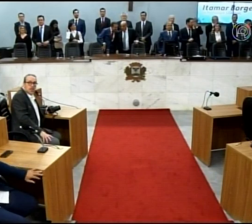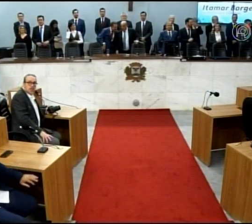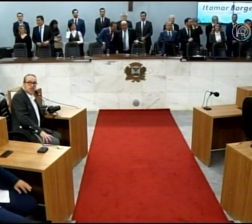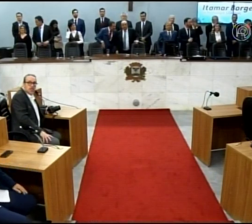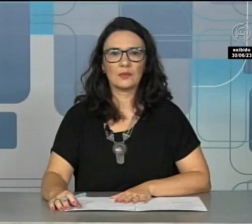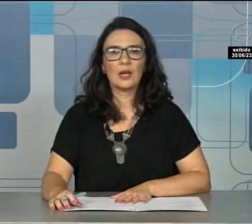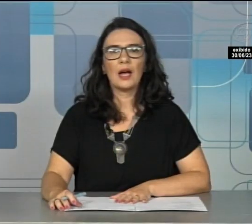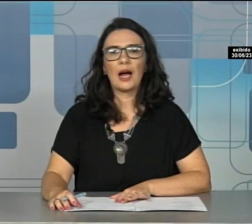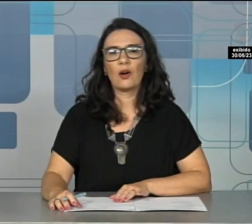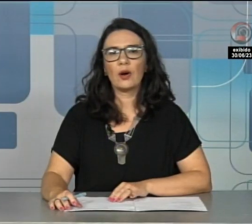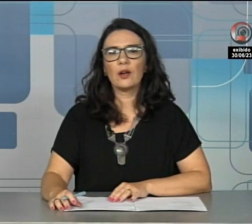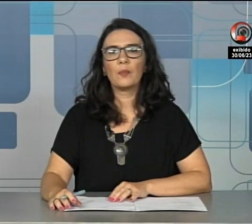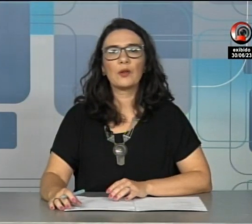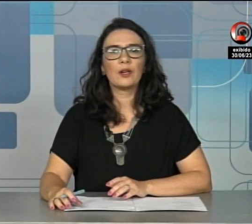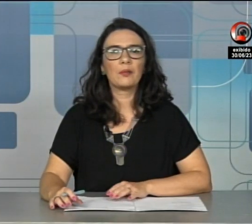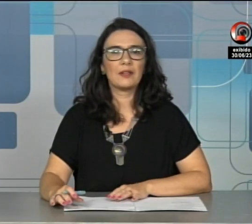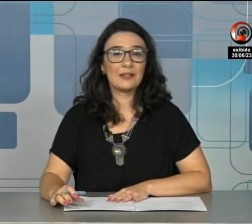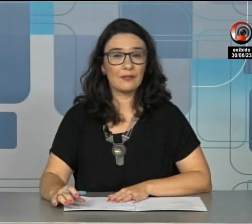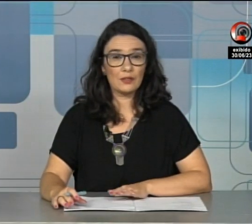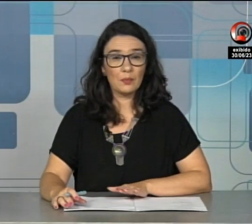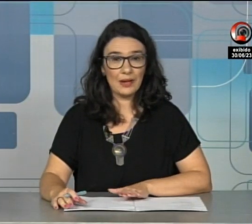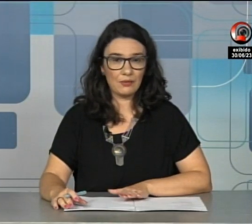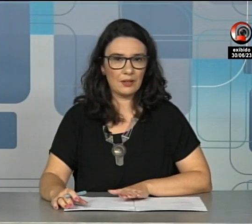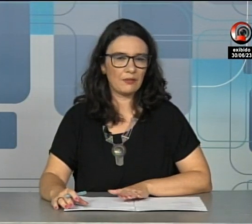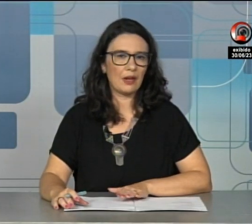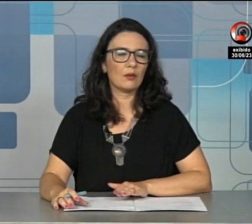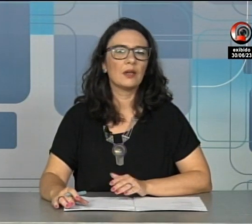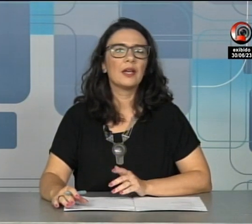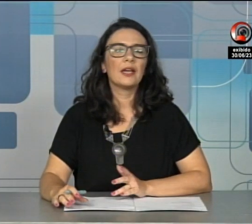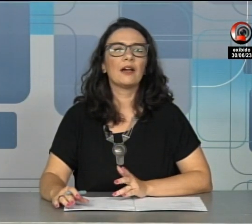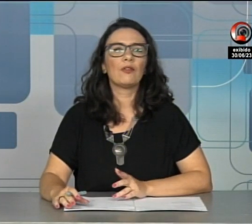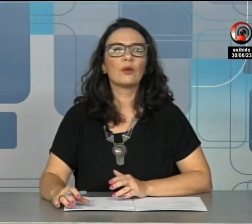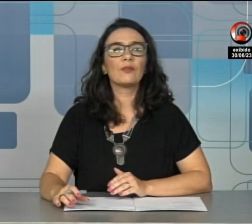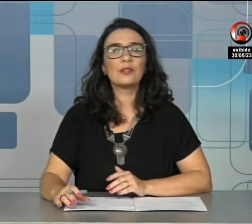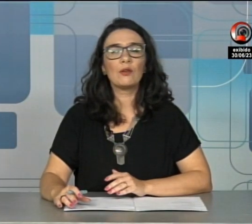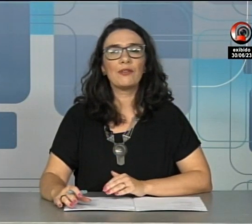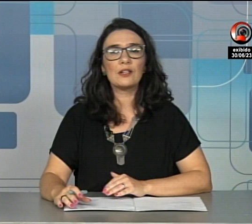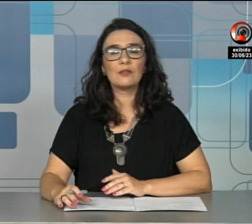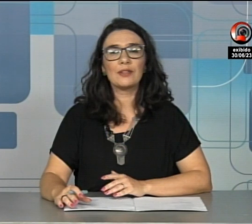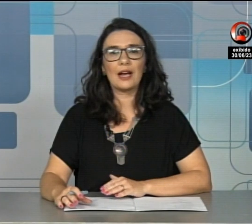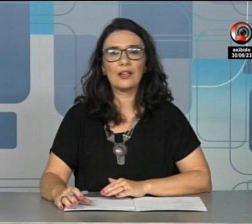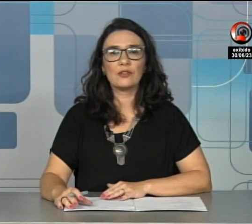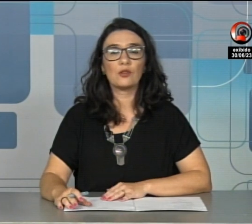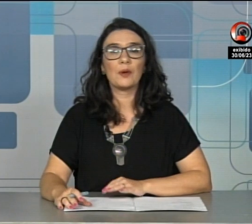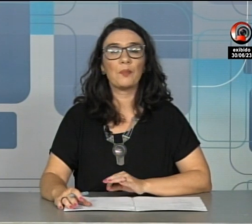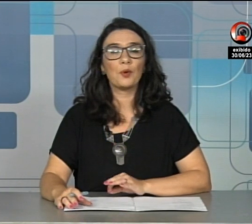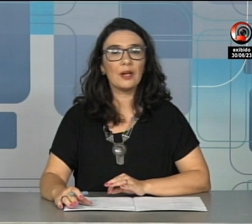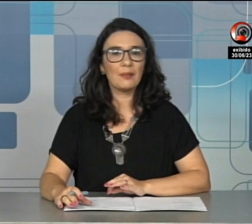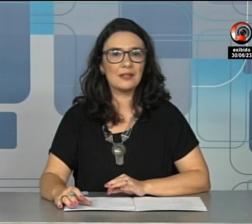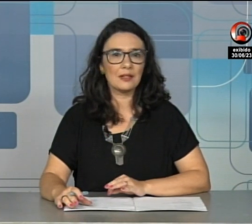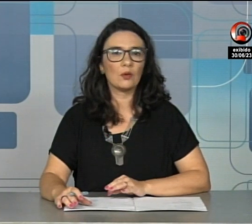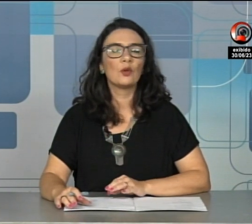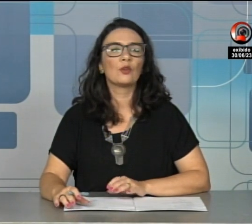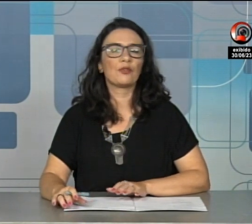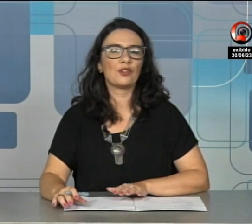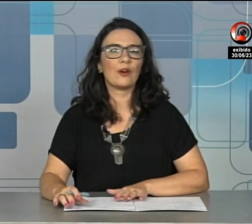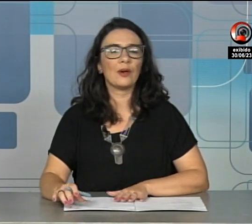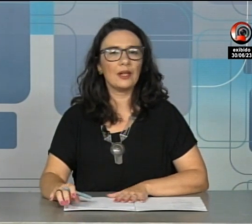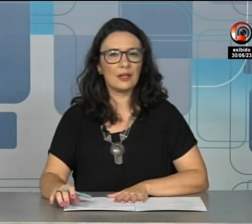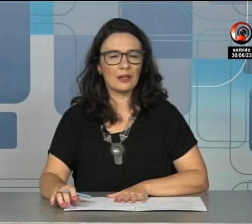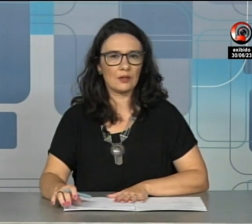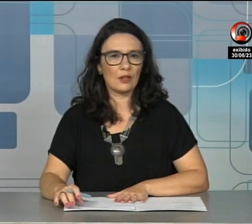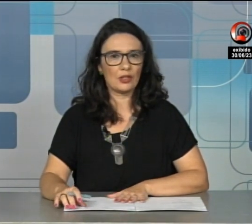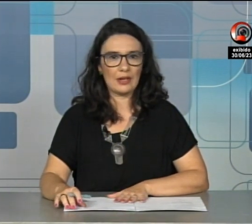autoridades. Agora o Panorama TVC faz um breve intervalo e na volta você confere as novidades sobre a programação do